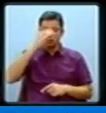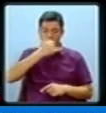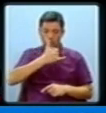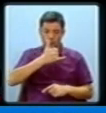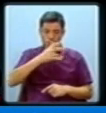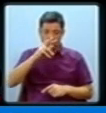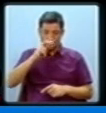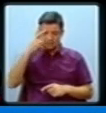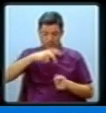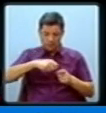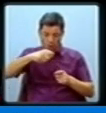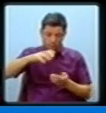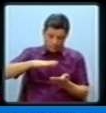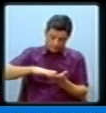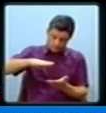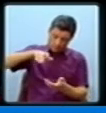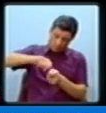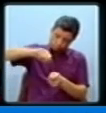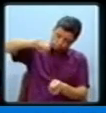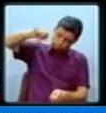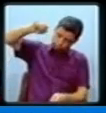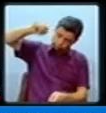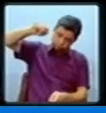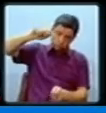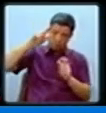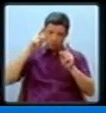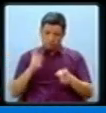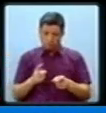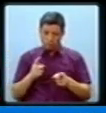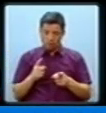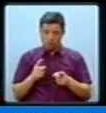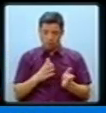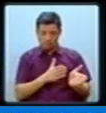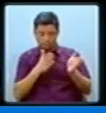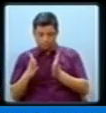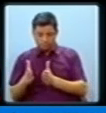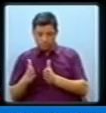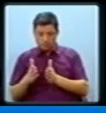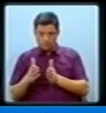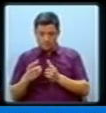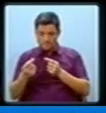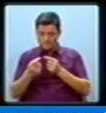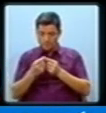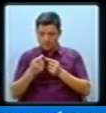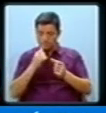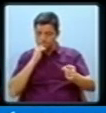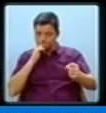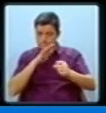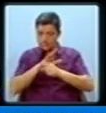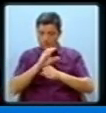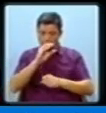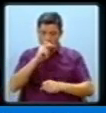quilómetros de altitude, e aquilo que nós vimos há bocado foi uma autêntica linha costeira, em que nós temos de um lado um oceano de